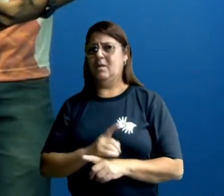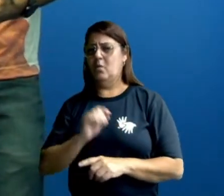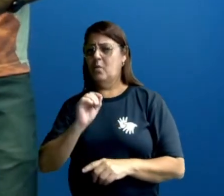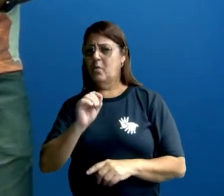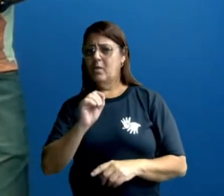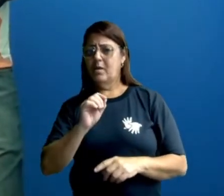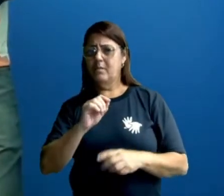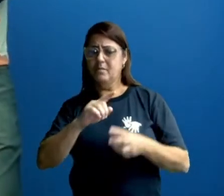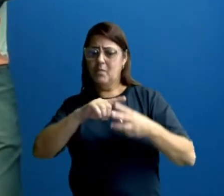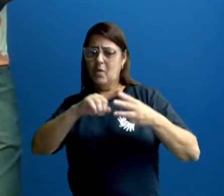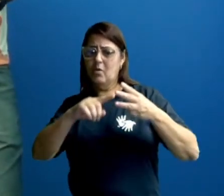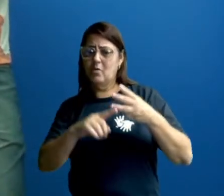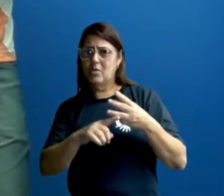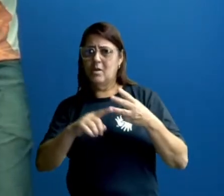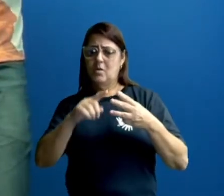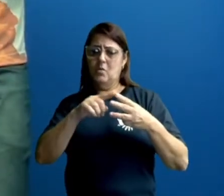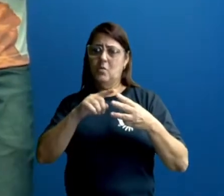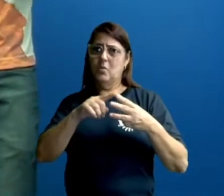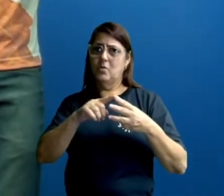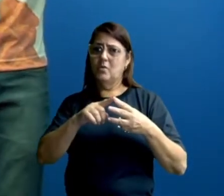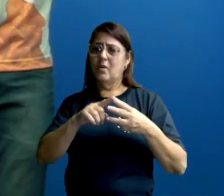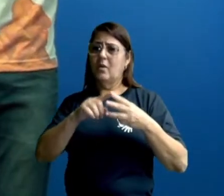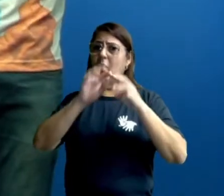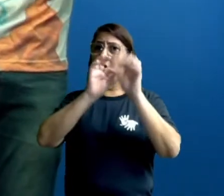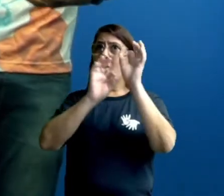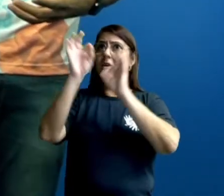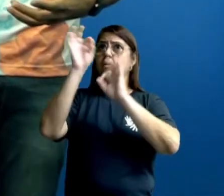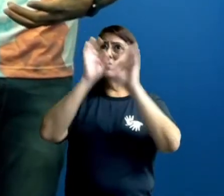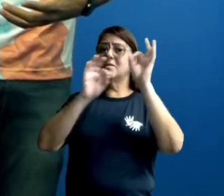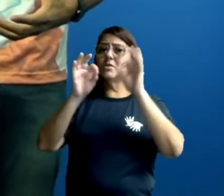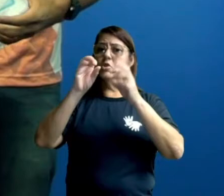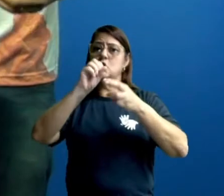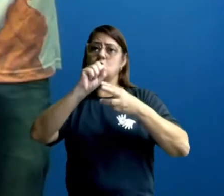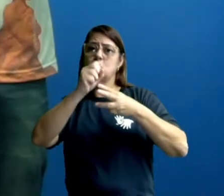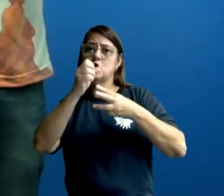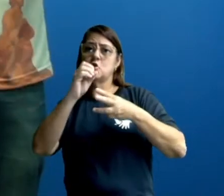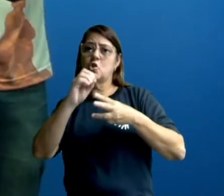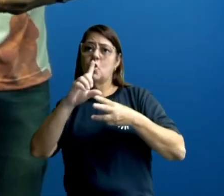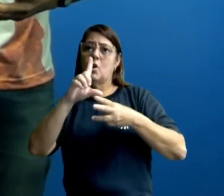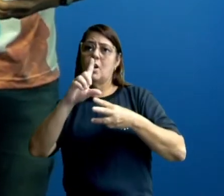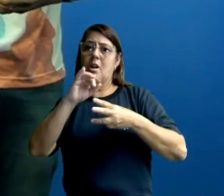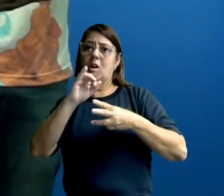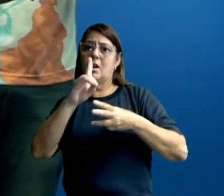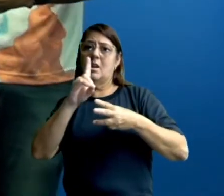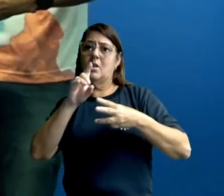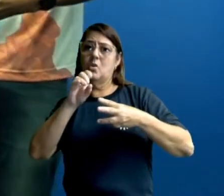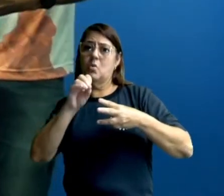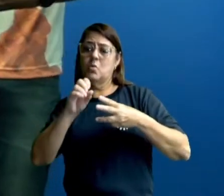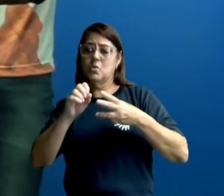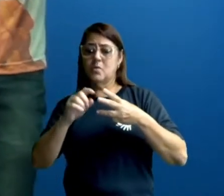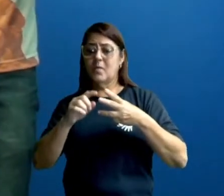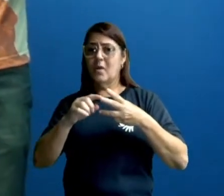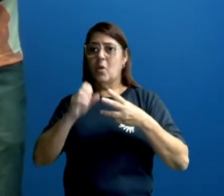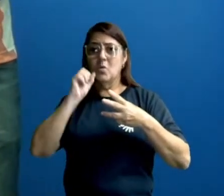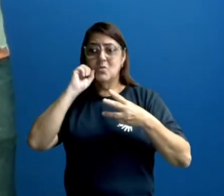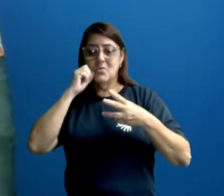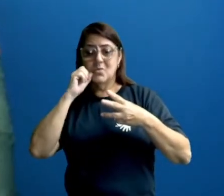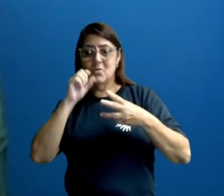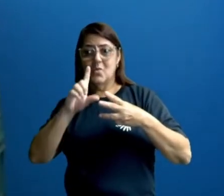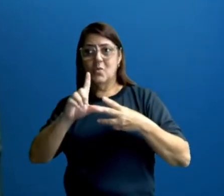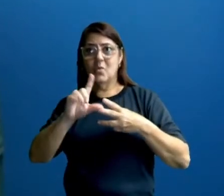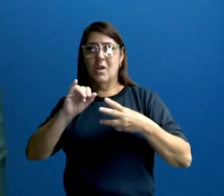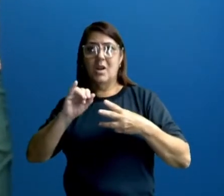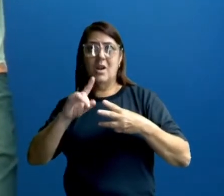nos três estados físicos, né? Os enfeites ali no estado sólido, né? O líquido, né, o suquinho ali no estado